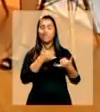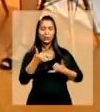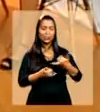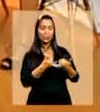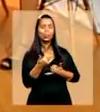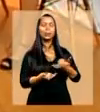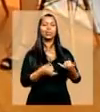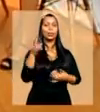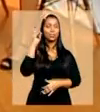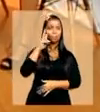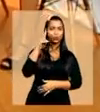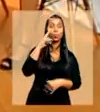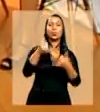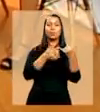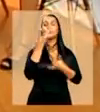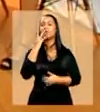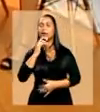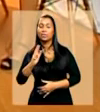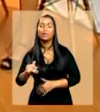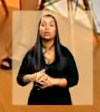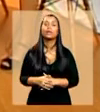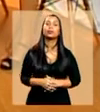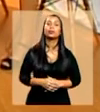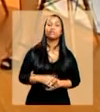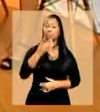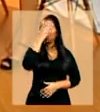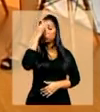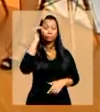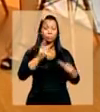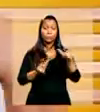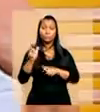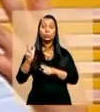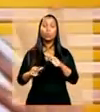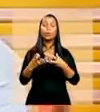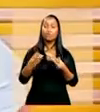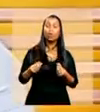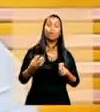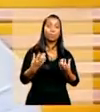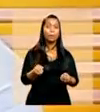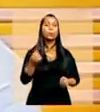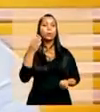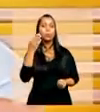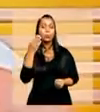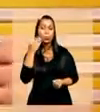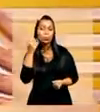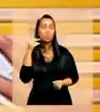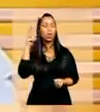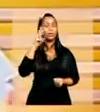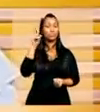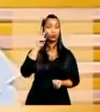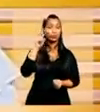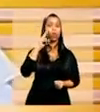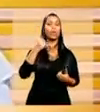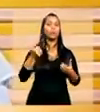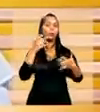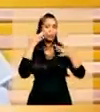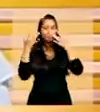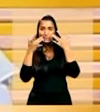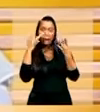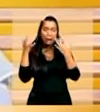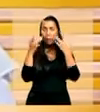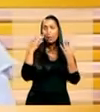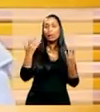brinca com a história, brinca com a criança, brinca com os personagens. Vamos imitar os personagens da história, vamos dramatizar